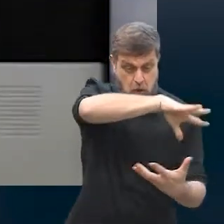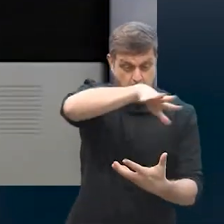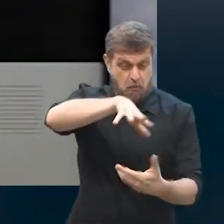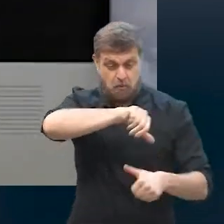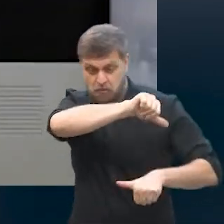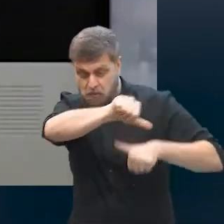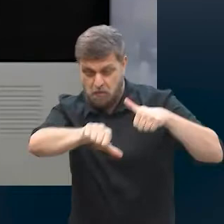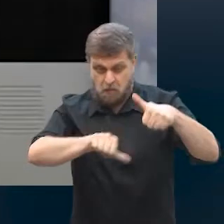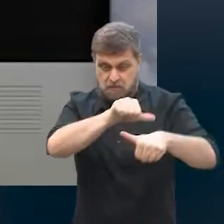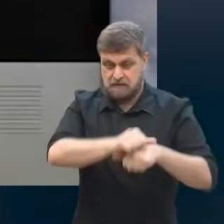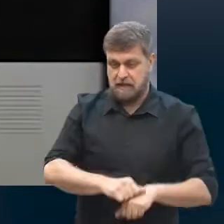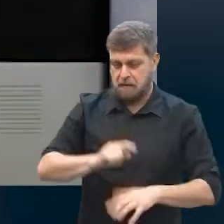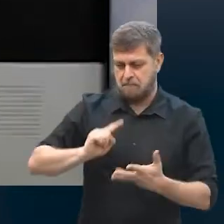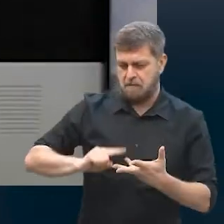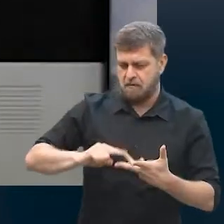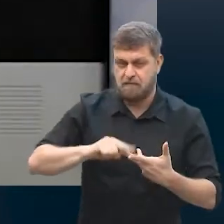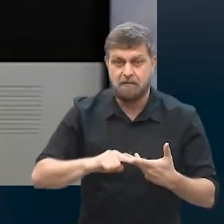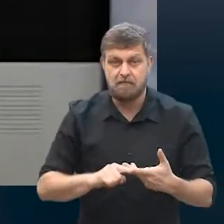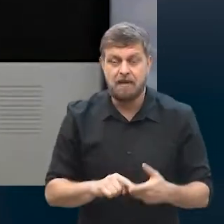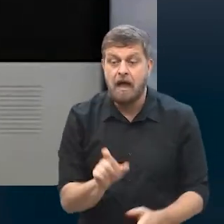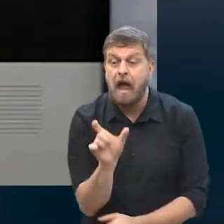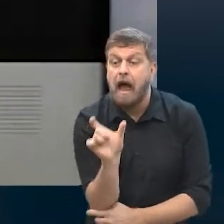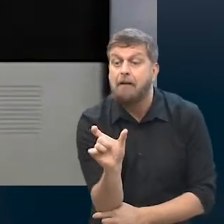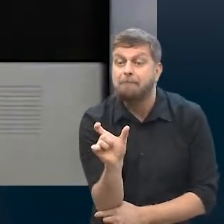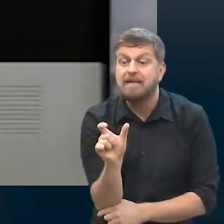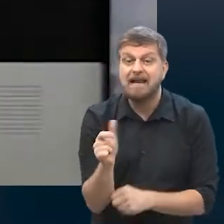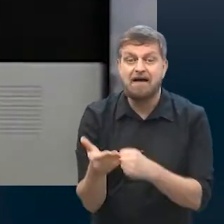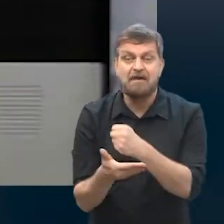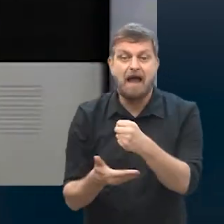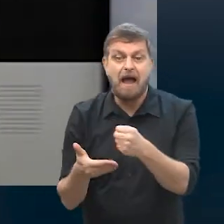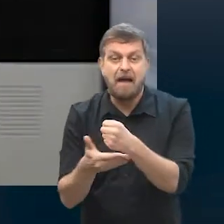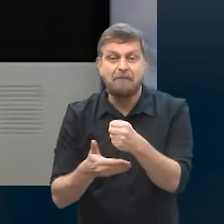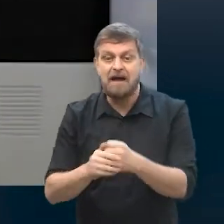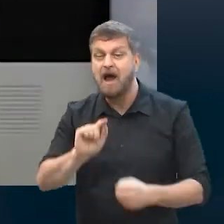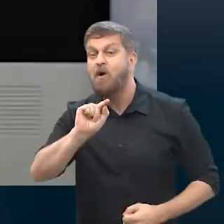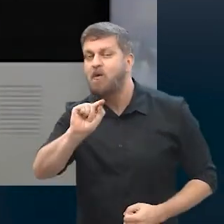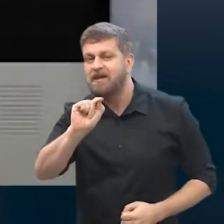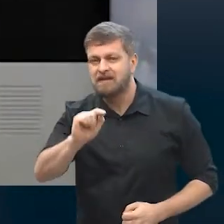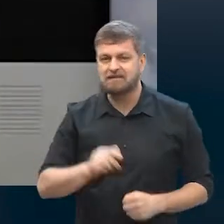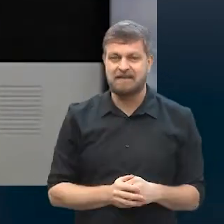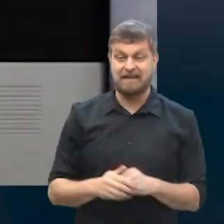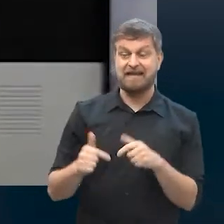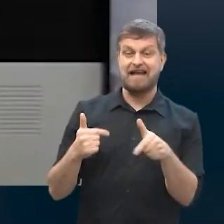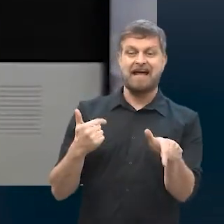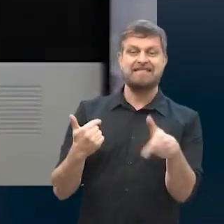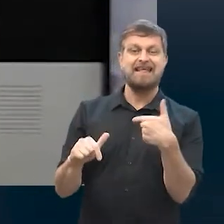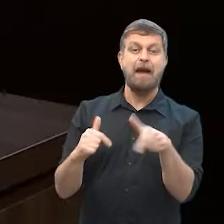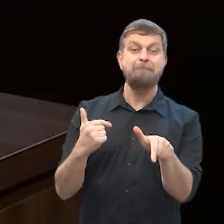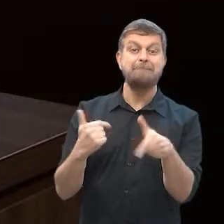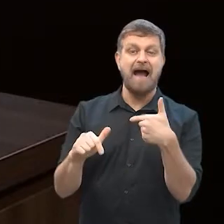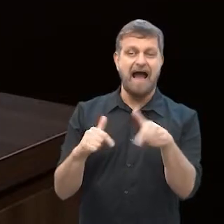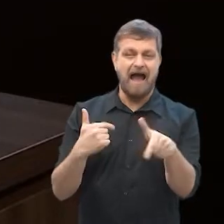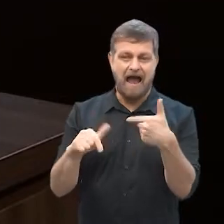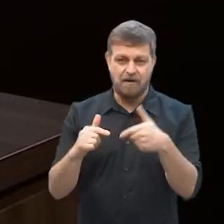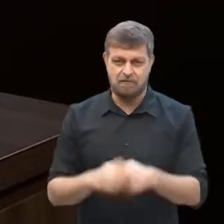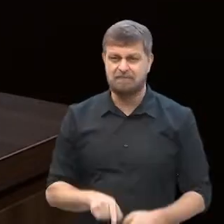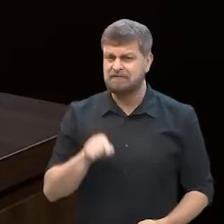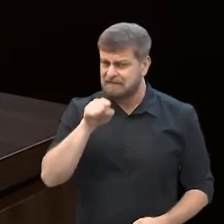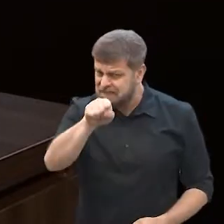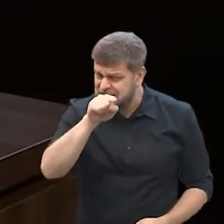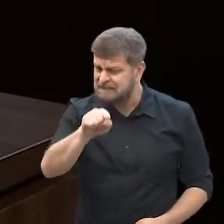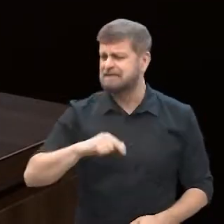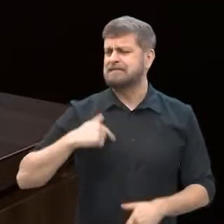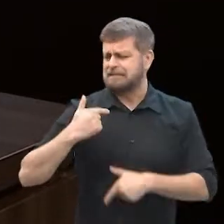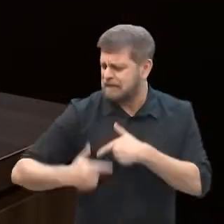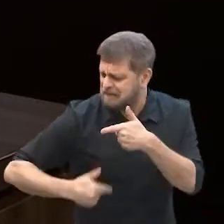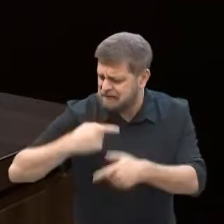vocês têm que fazer isso, mas ninguém falava a palavra básica, pelo menos para mim, que acho, que é trabalho. Quer dizer, você tem que trabalhar muito se